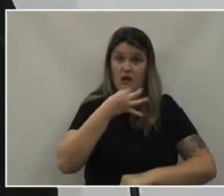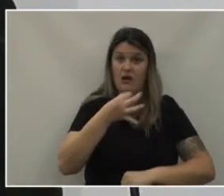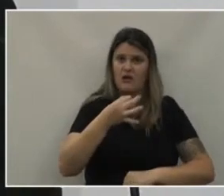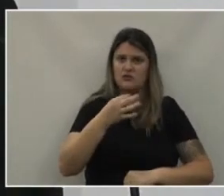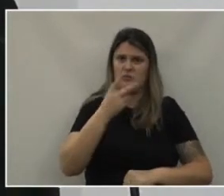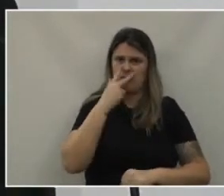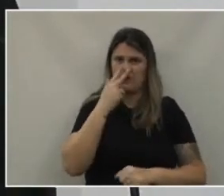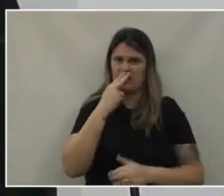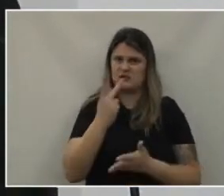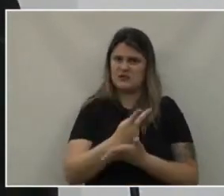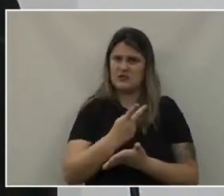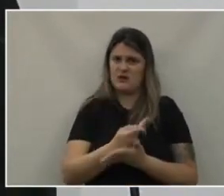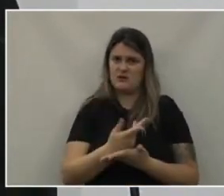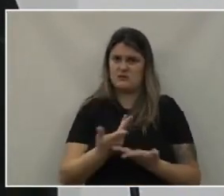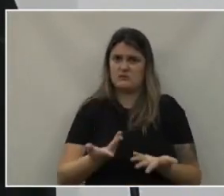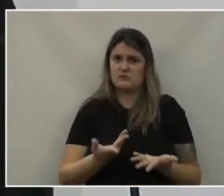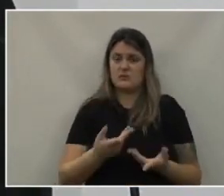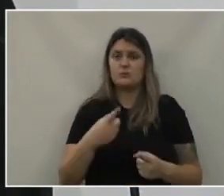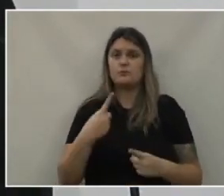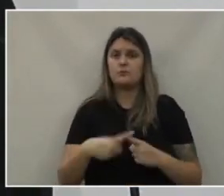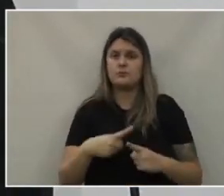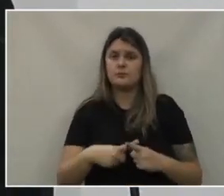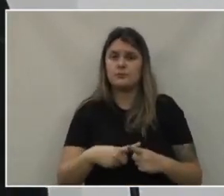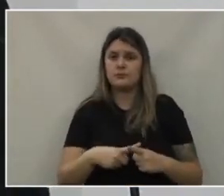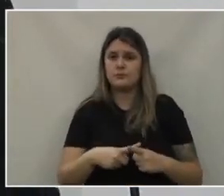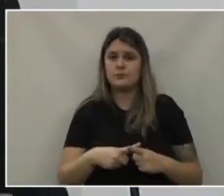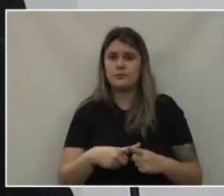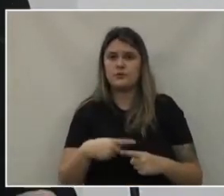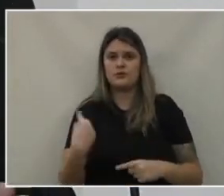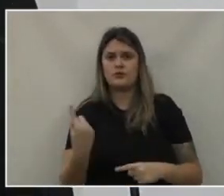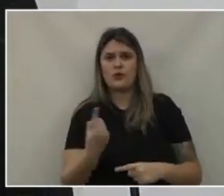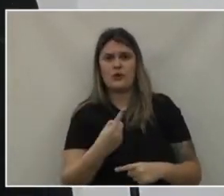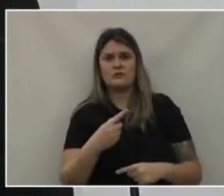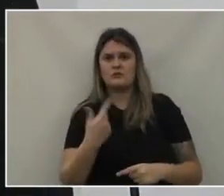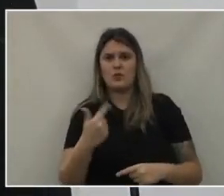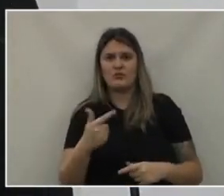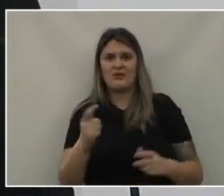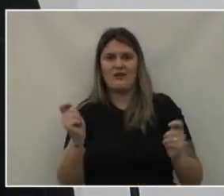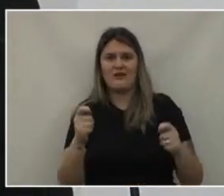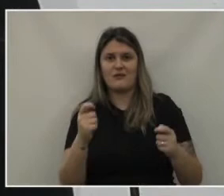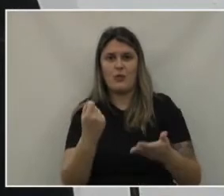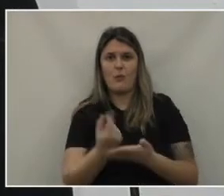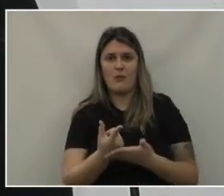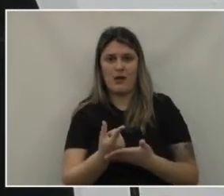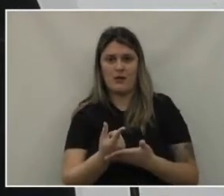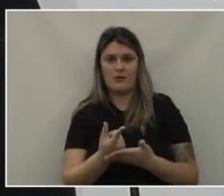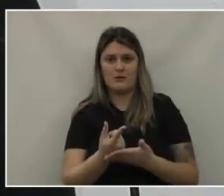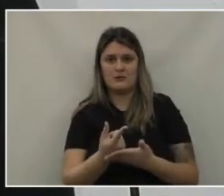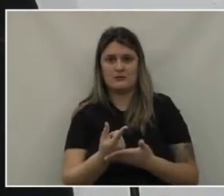alguma coisa errada nesse sentido. Por quê? Nós não estamos em condições de comprar nada.